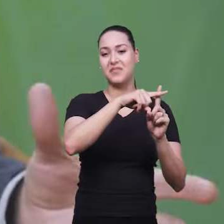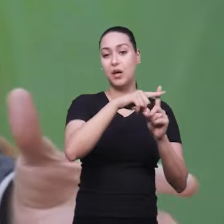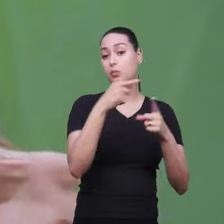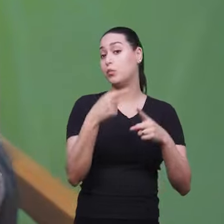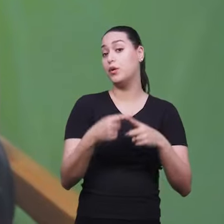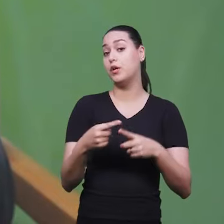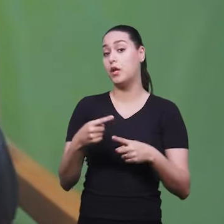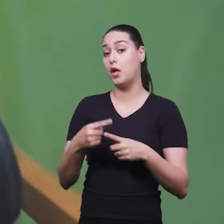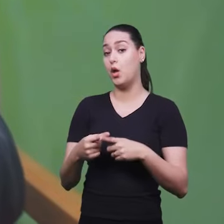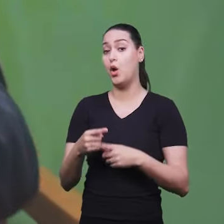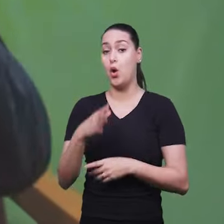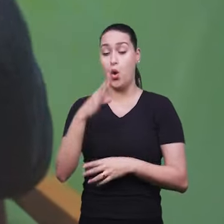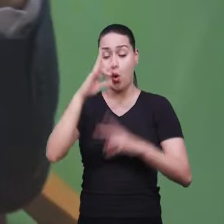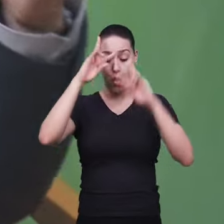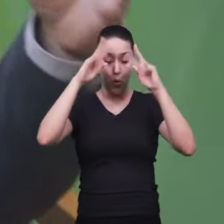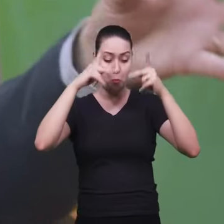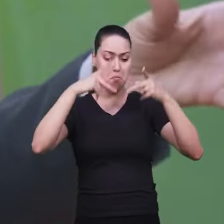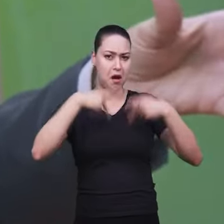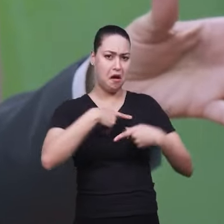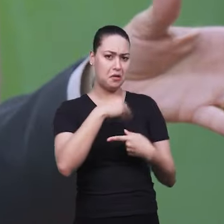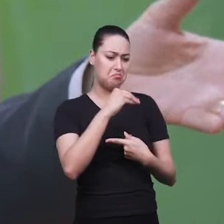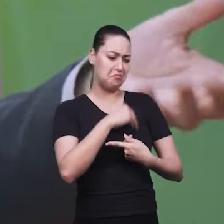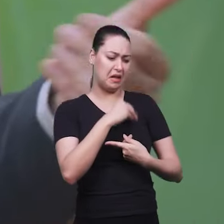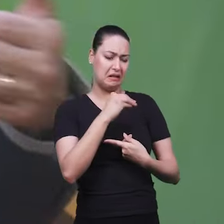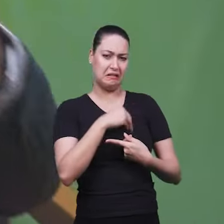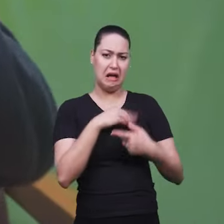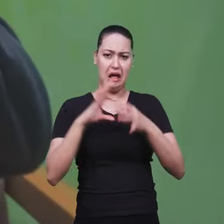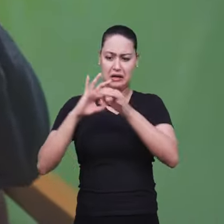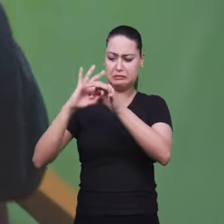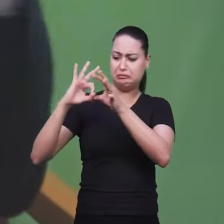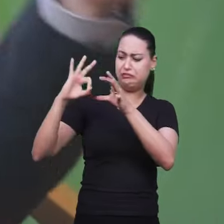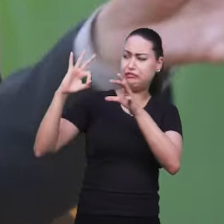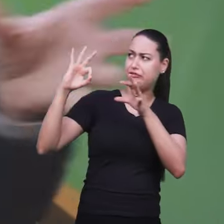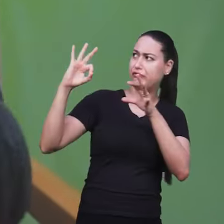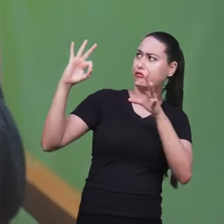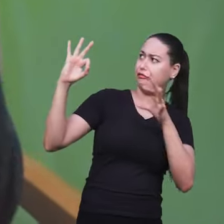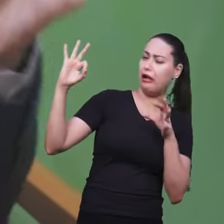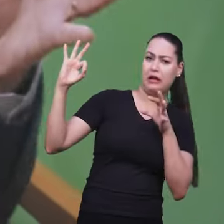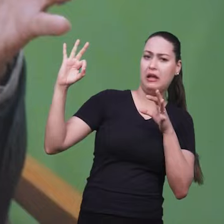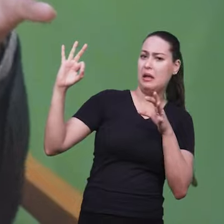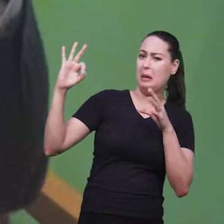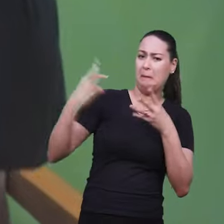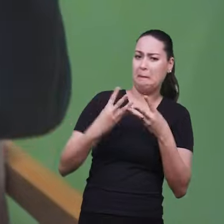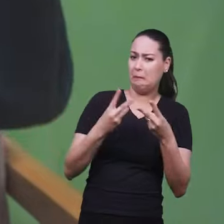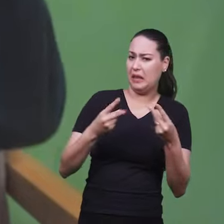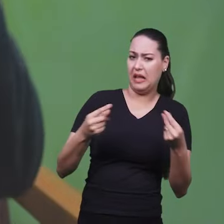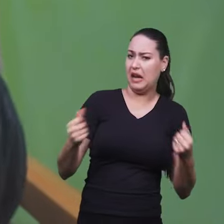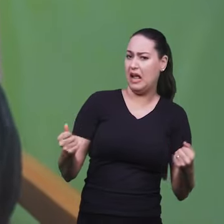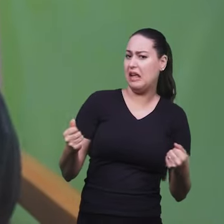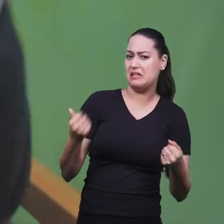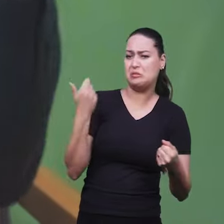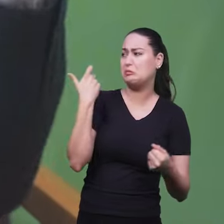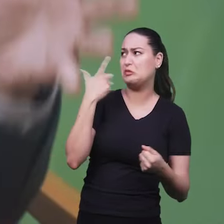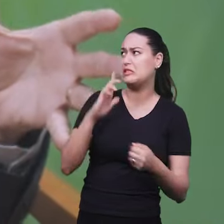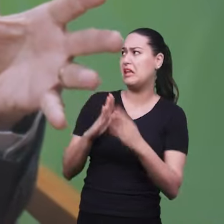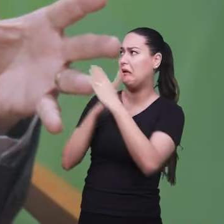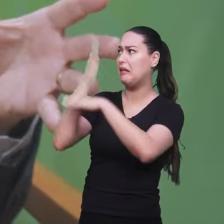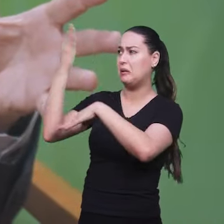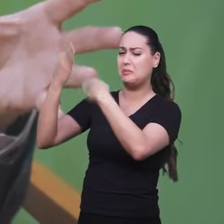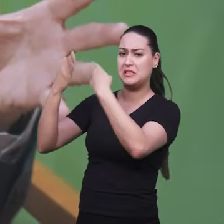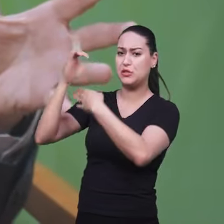homem, o pecador, distante de Deus, sem merecer, sem ter condição, mas pelo sangue